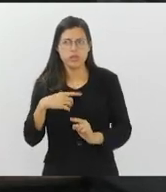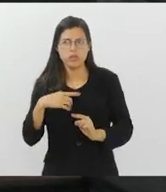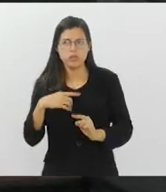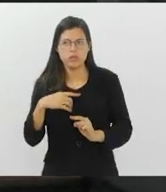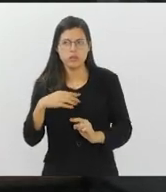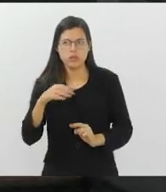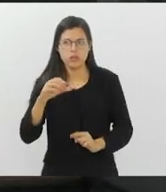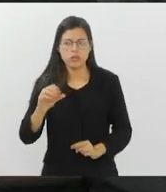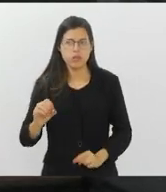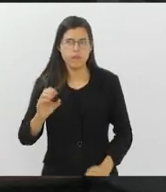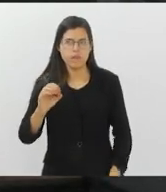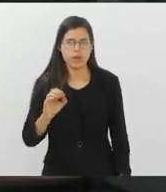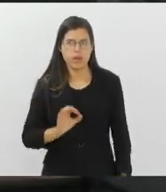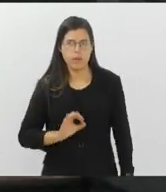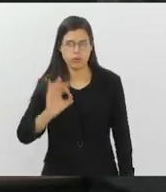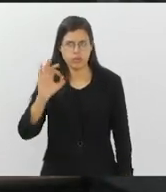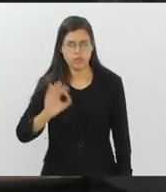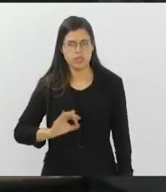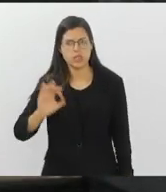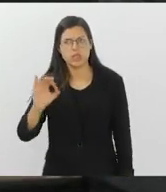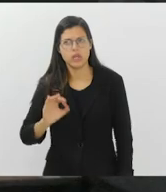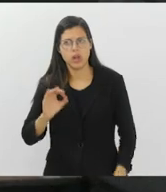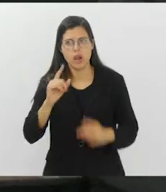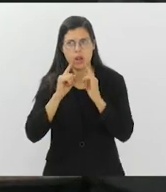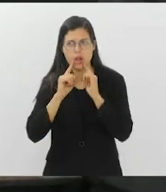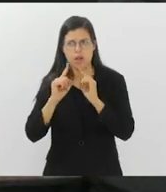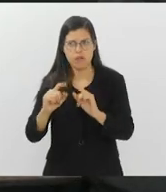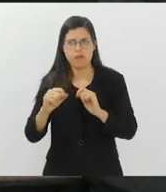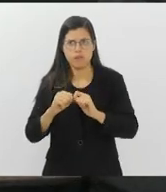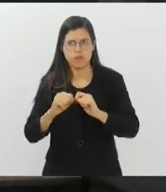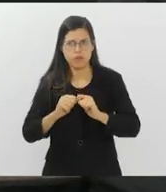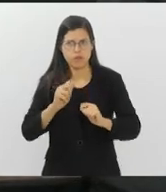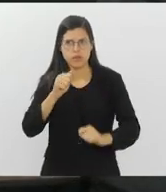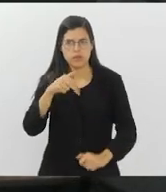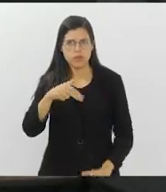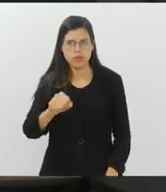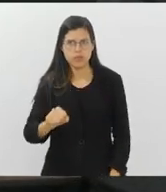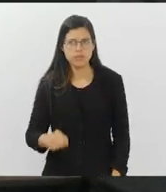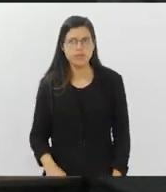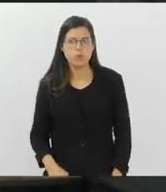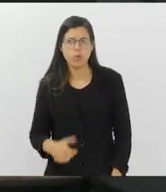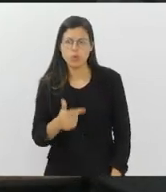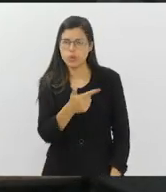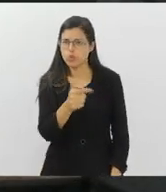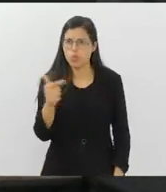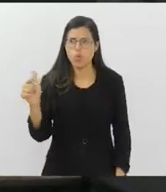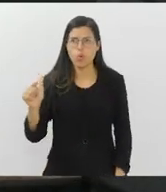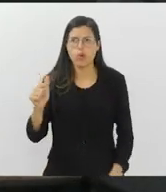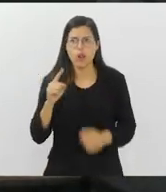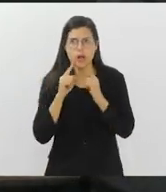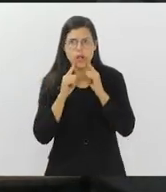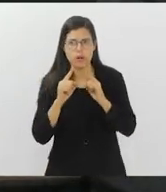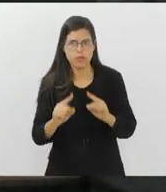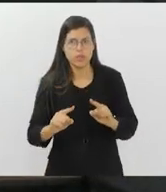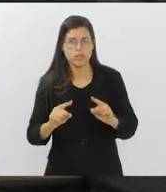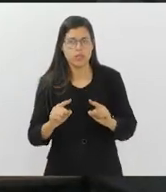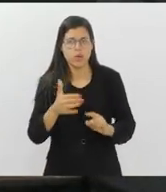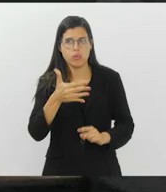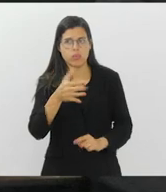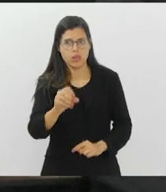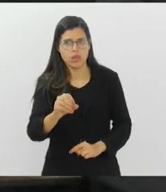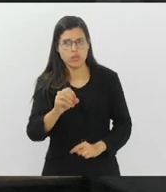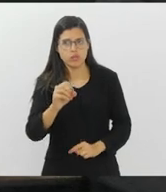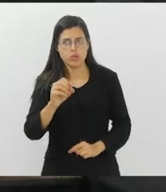torno de 90% dessas reclamações que são feitas na agência. Então, o resto dessas reclamações, esses 10%, segue